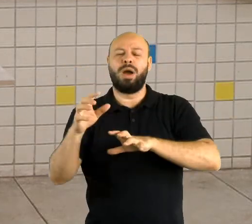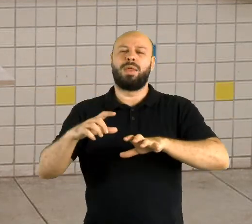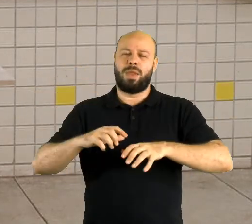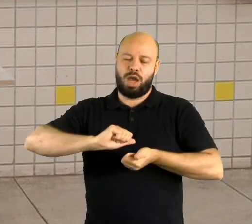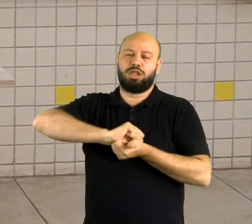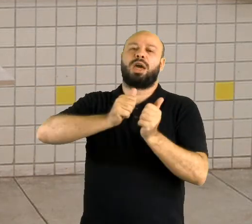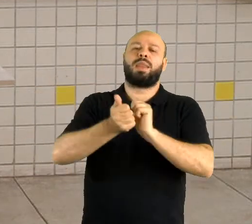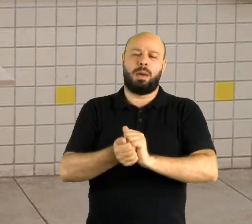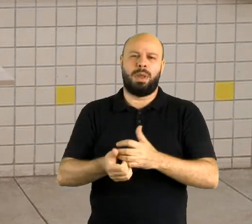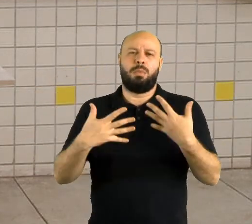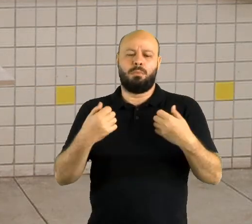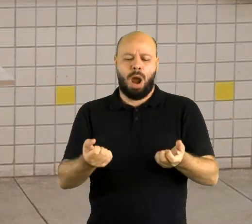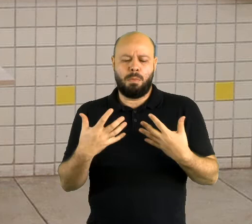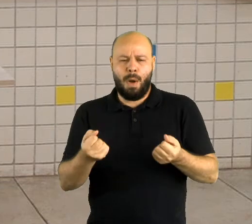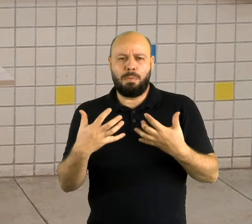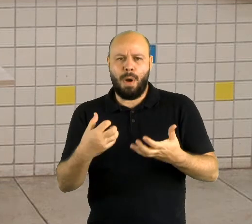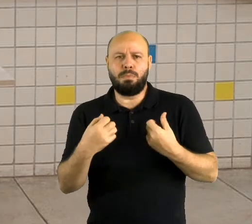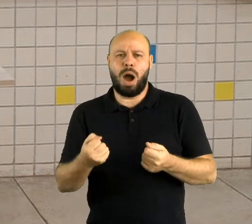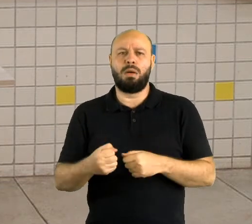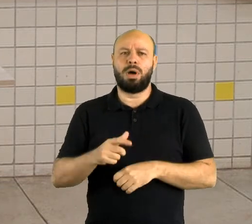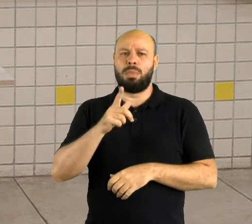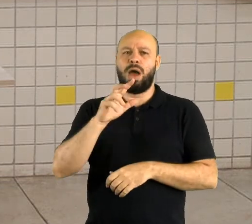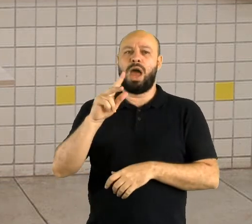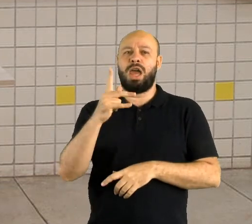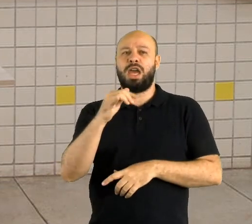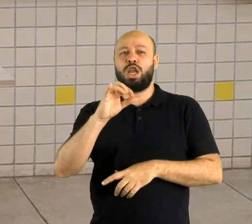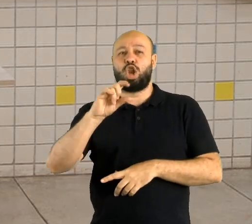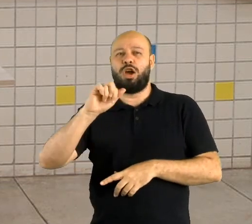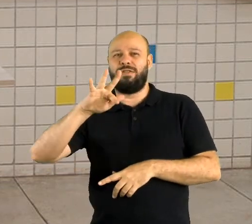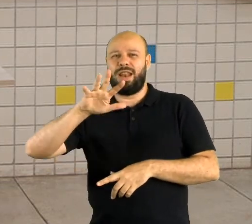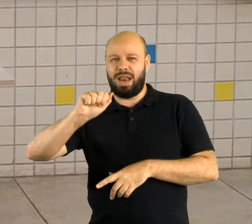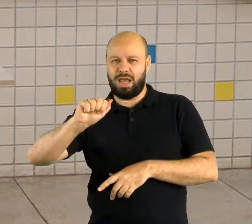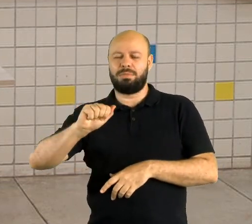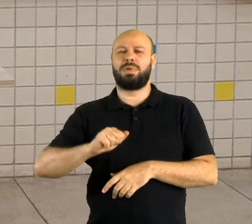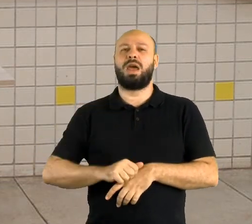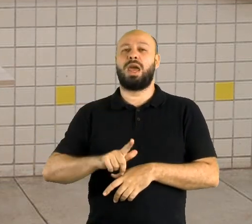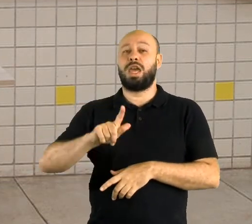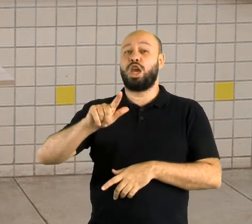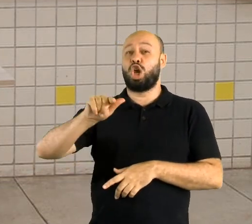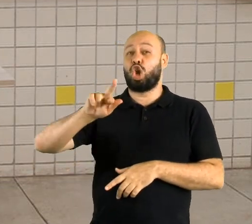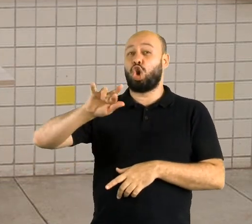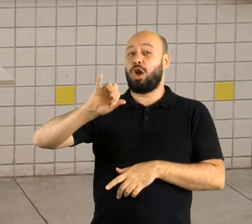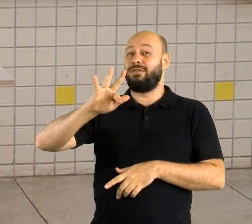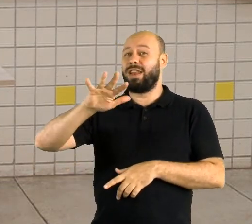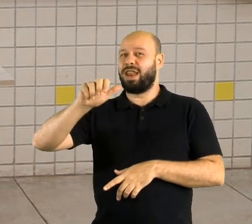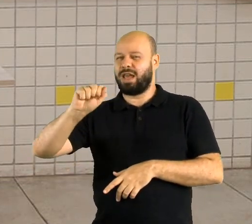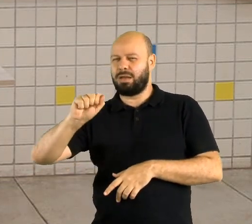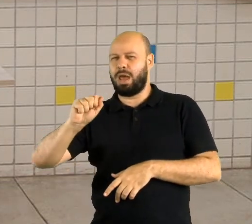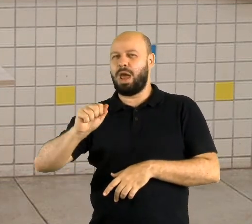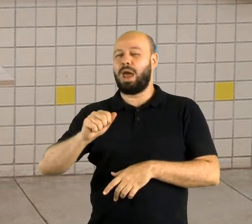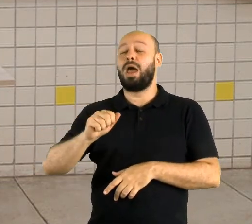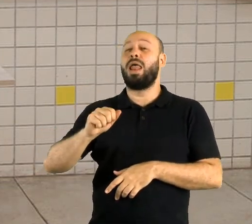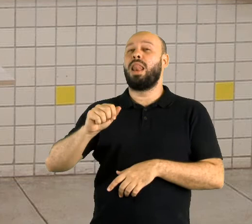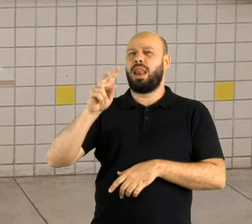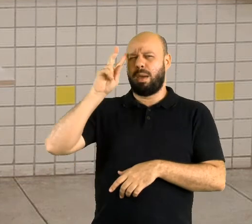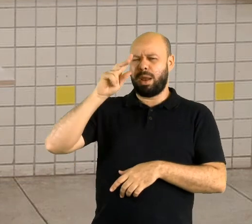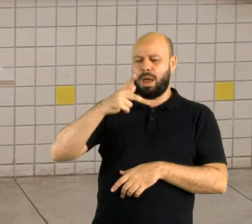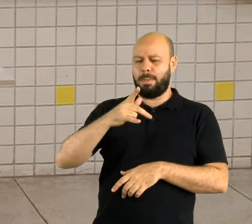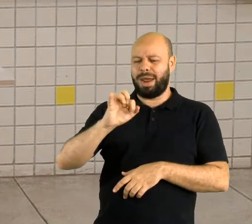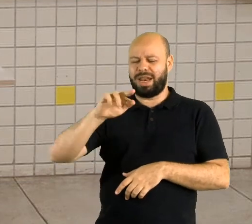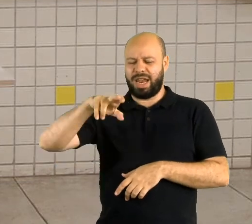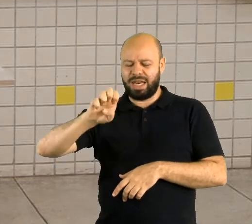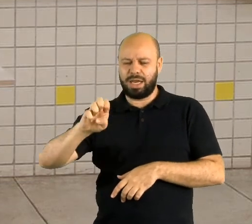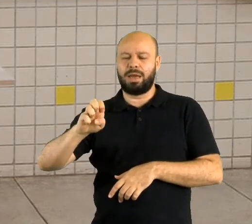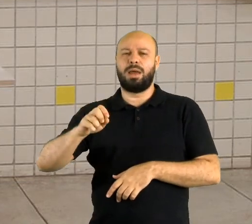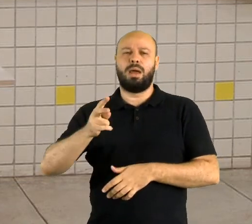que chove muito, muita água, higrófila. Lembra do conceito higrófila? Lembra do conceito perene lá em hidrografia,